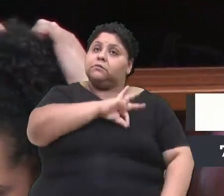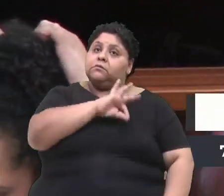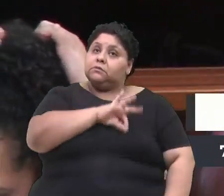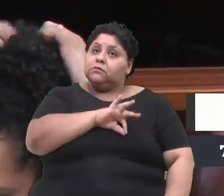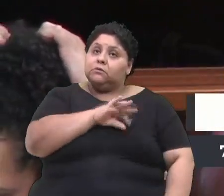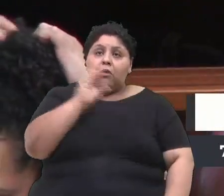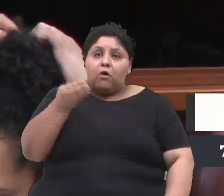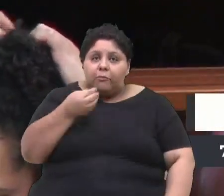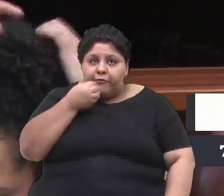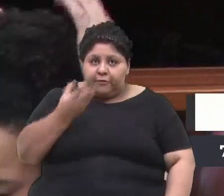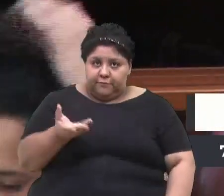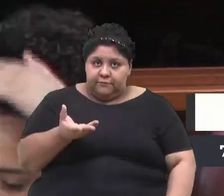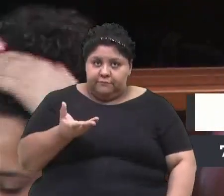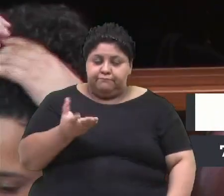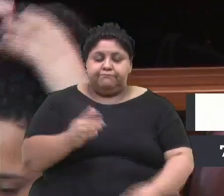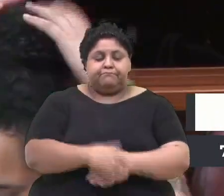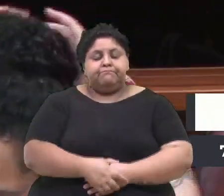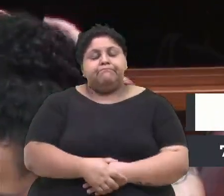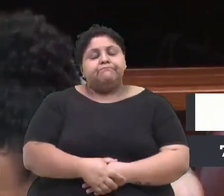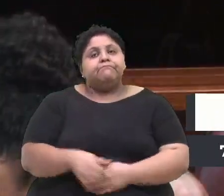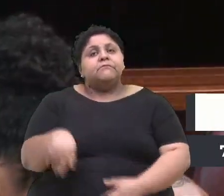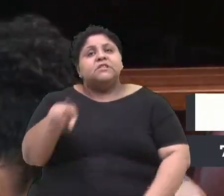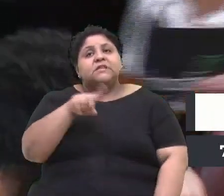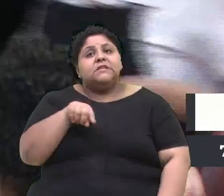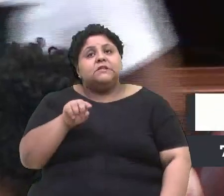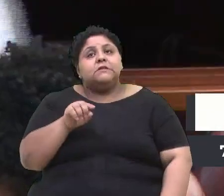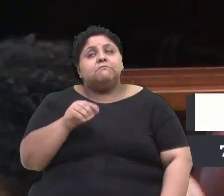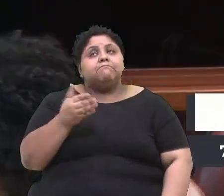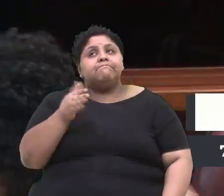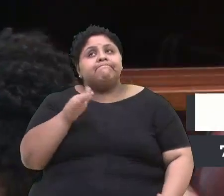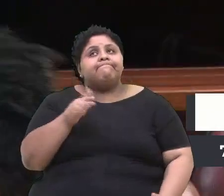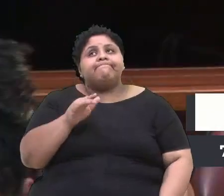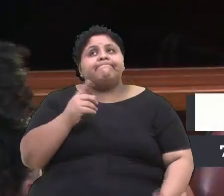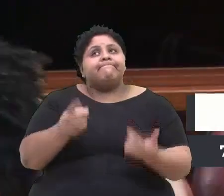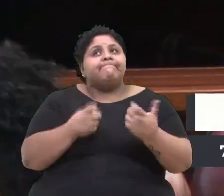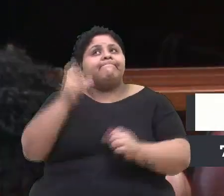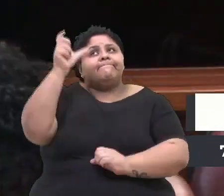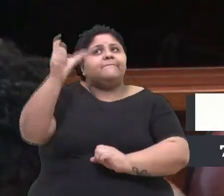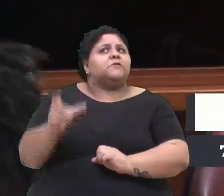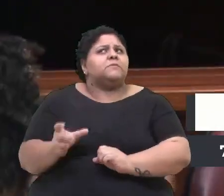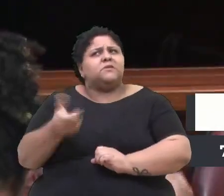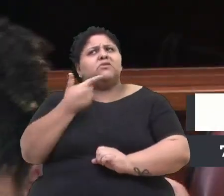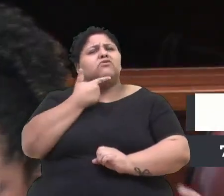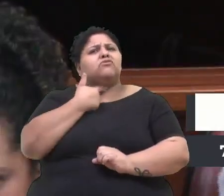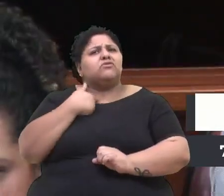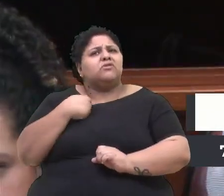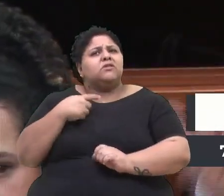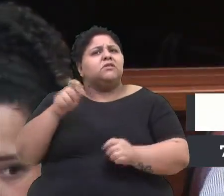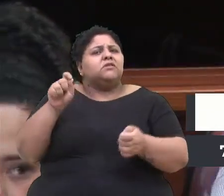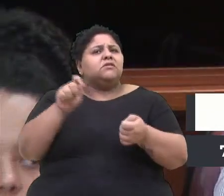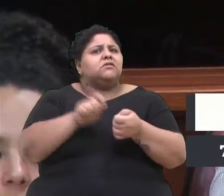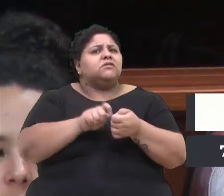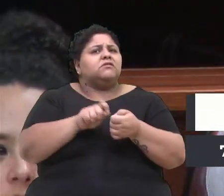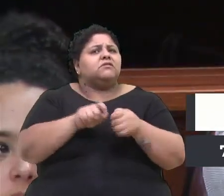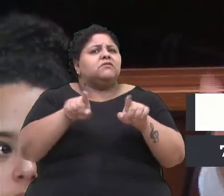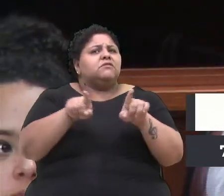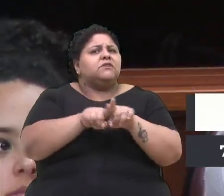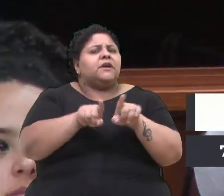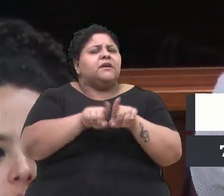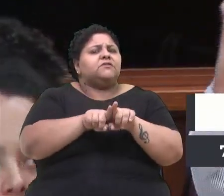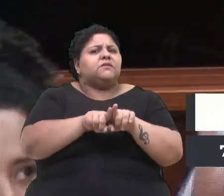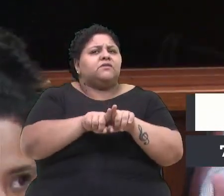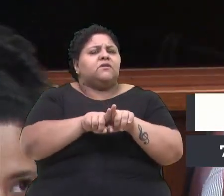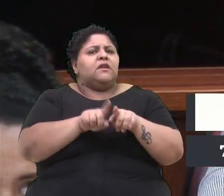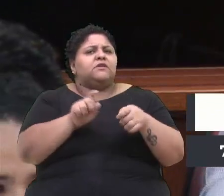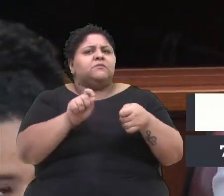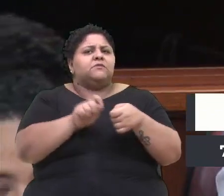óbvia. E a gente, às vezes, algumas pessoas gostam de fazer sensacionalismo com essa